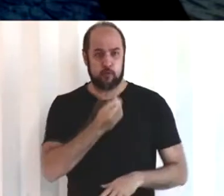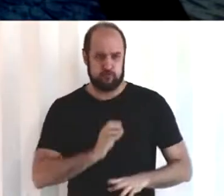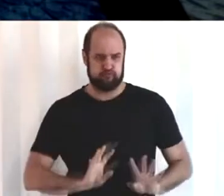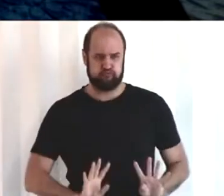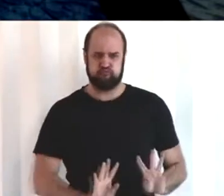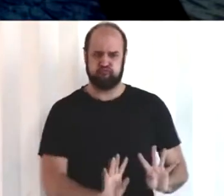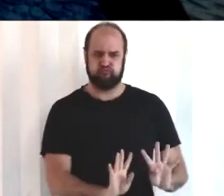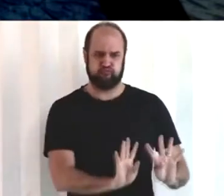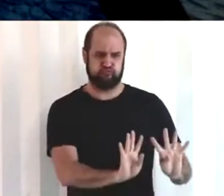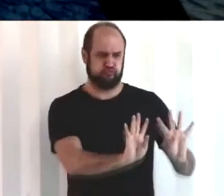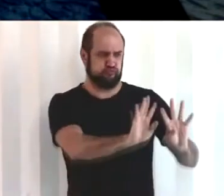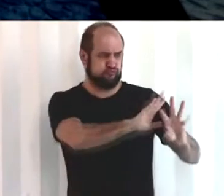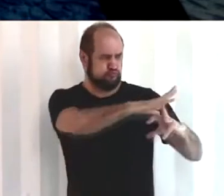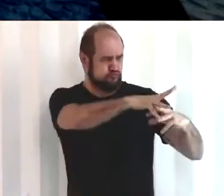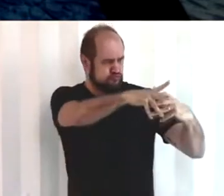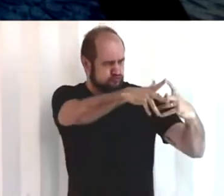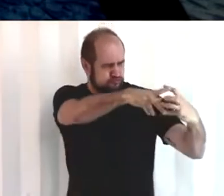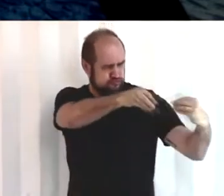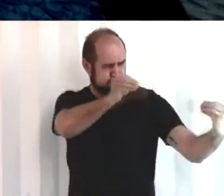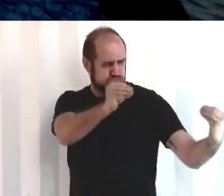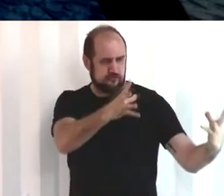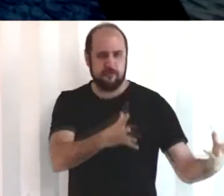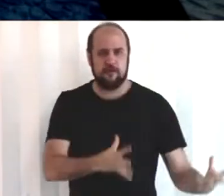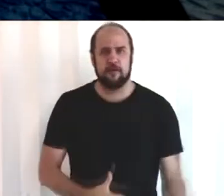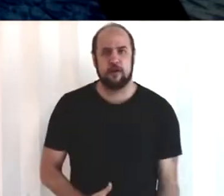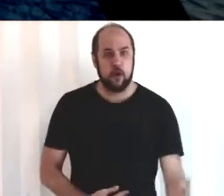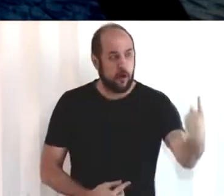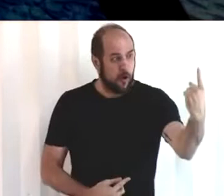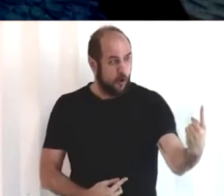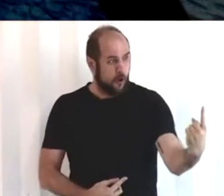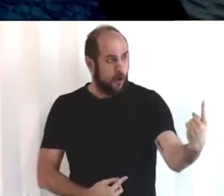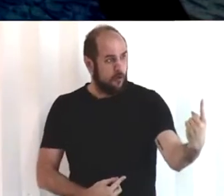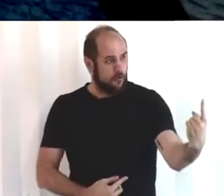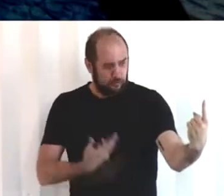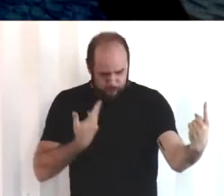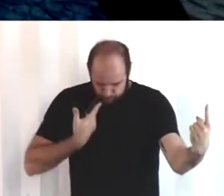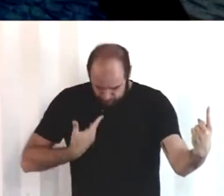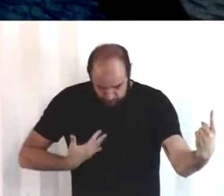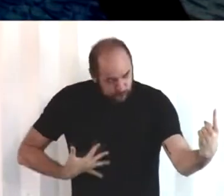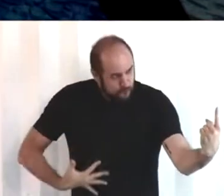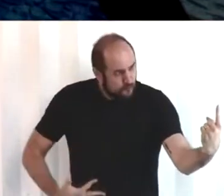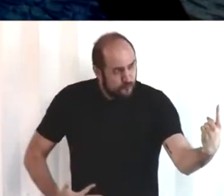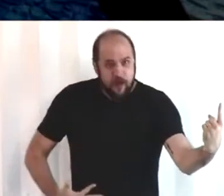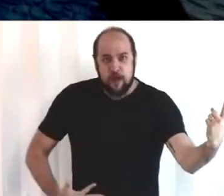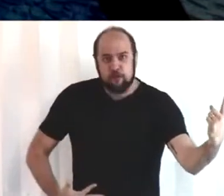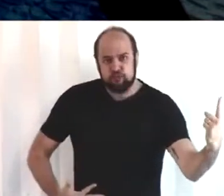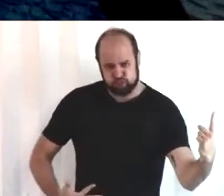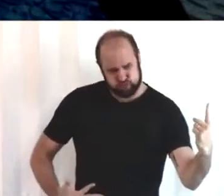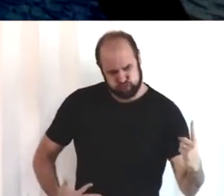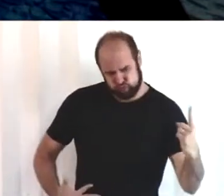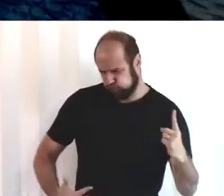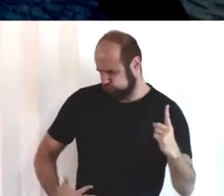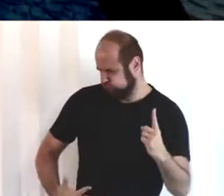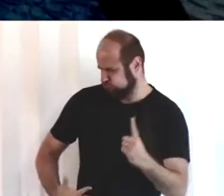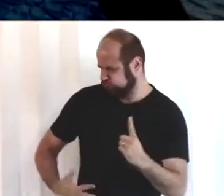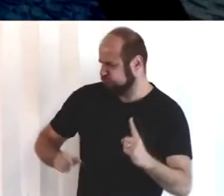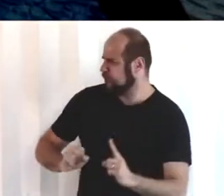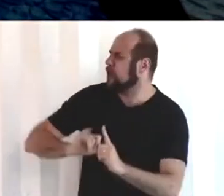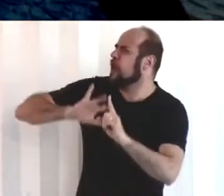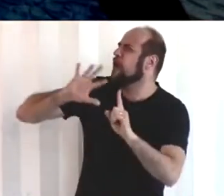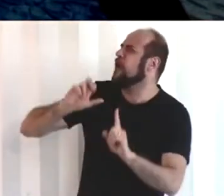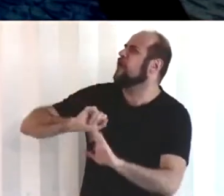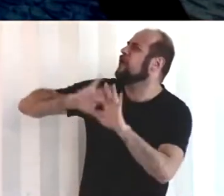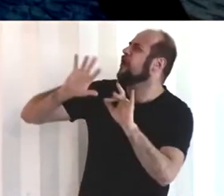foram purificados. Um dos 10, vendo que fora curado, voltou dando glória